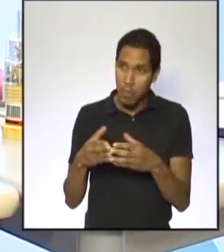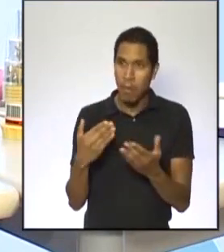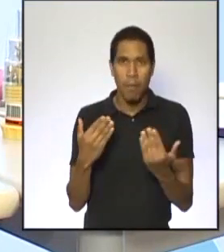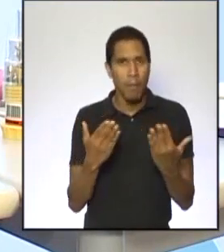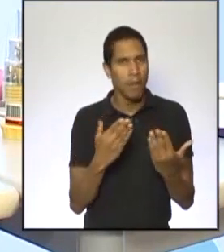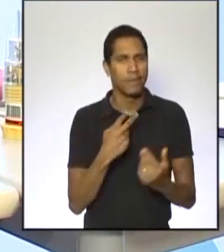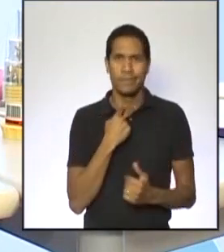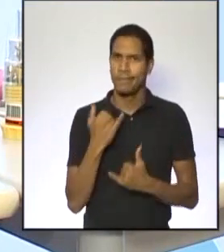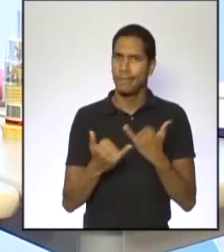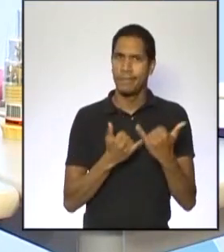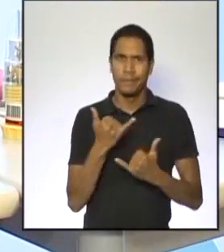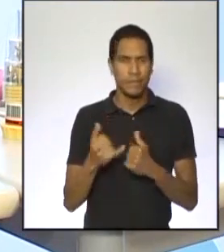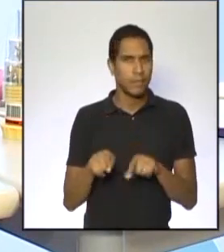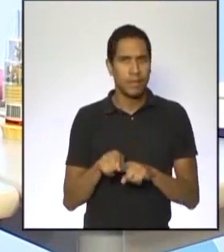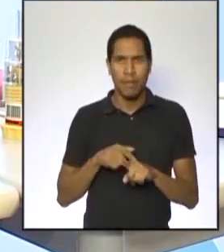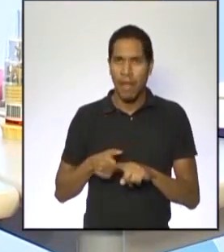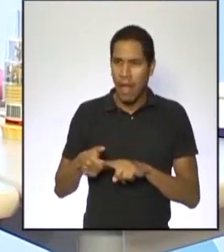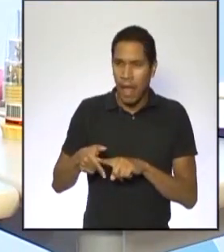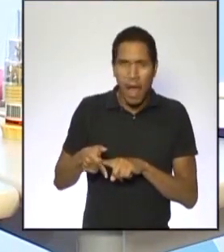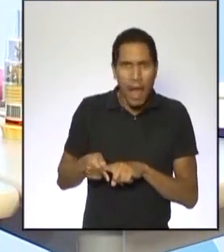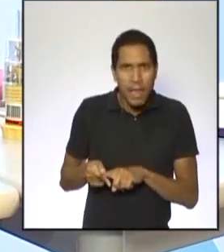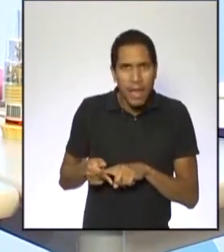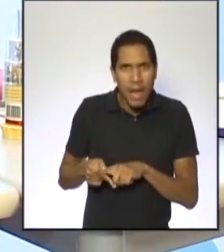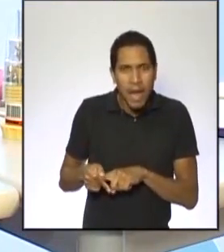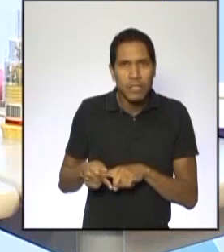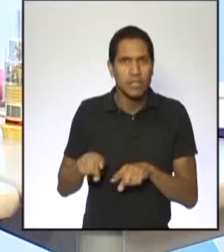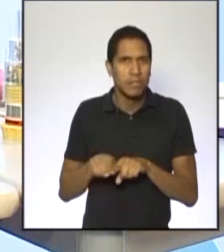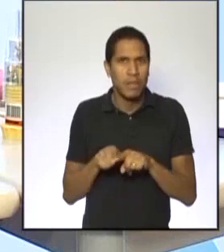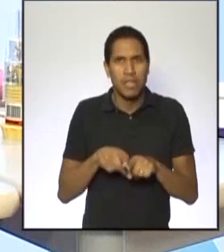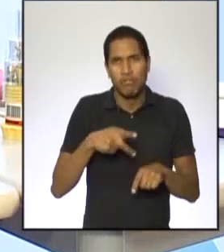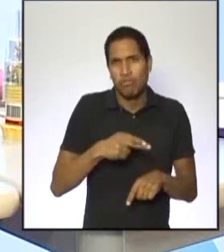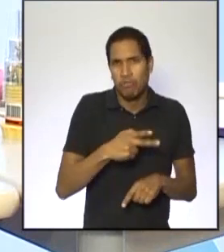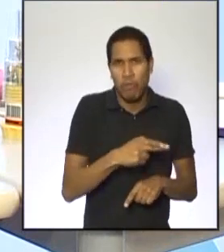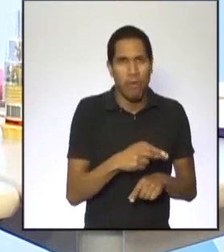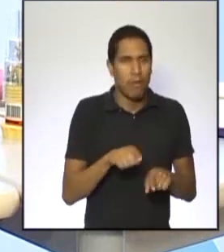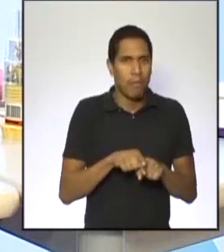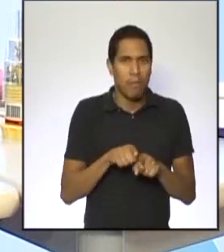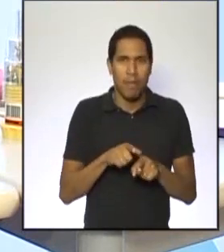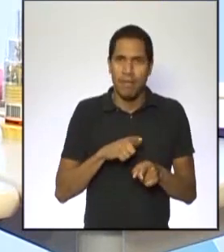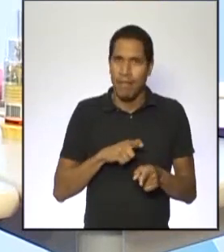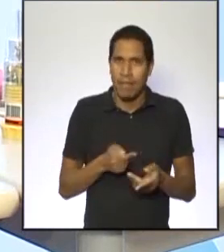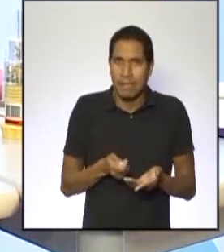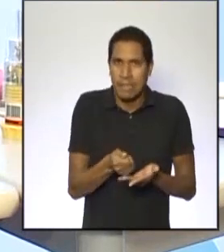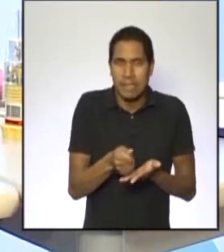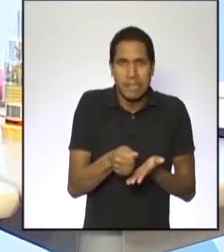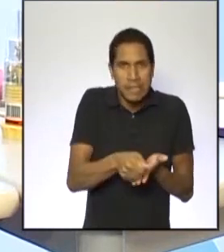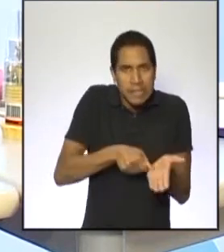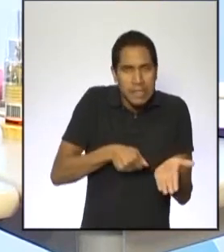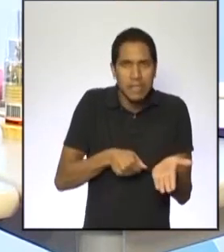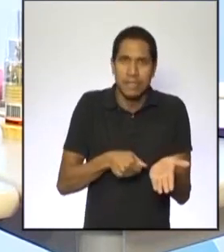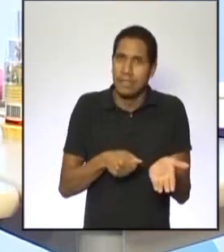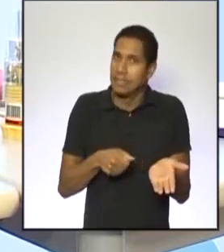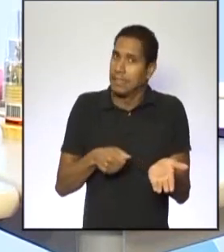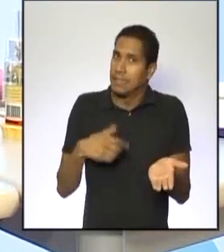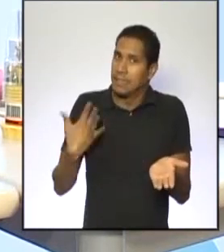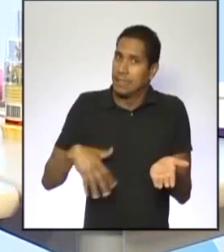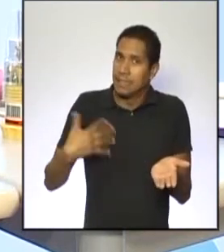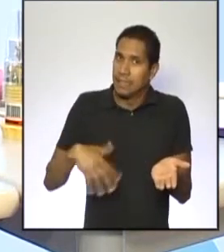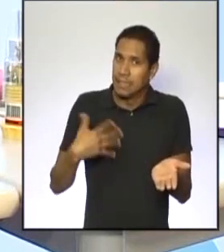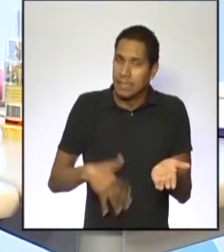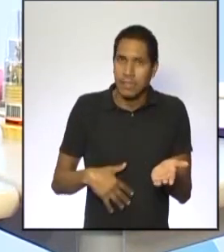com brincadeiras com alicates, tesouras, estiletes, porque a gente preza pela questão da